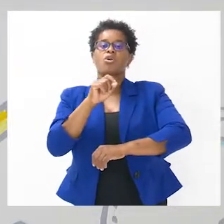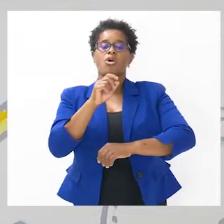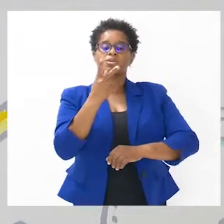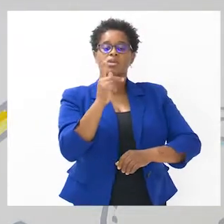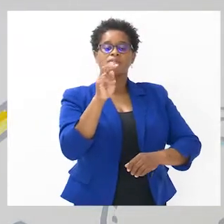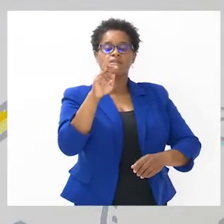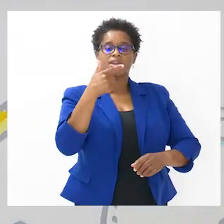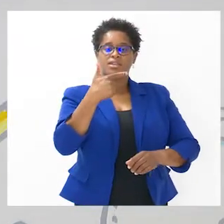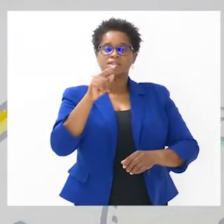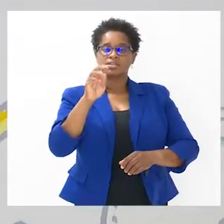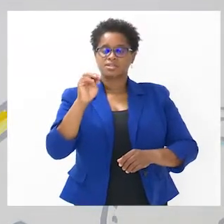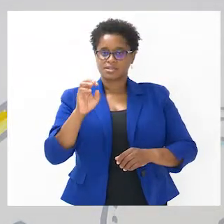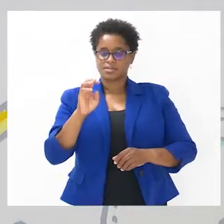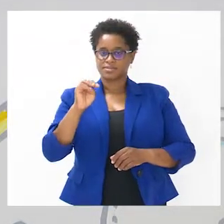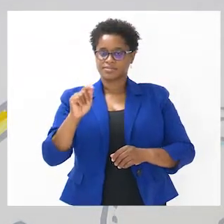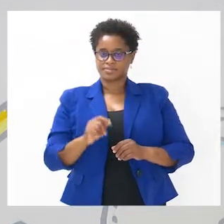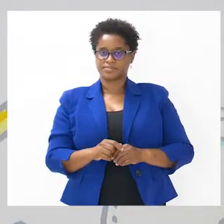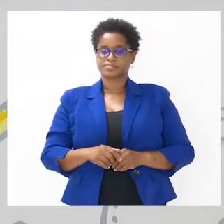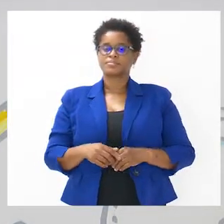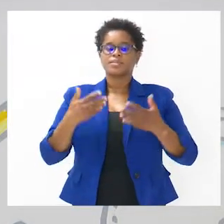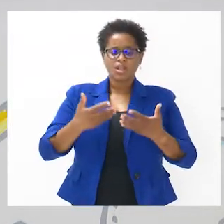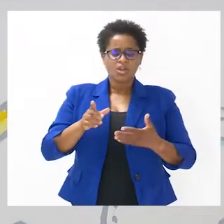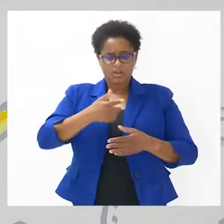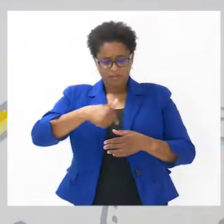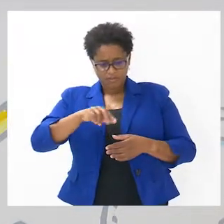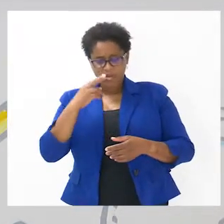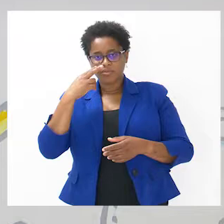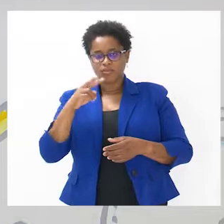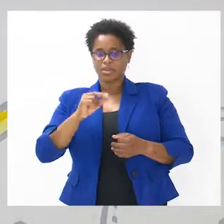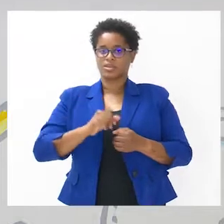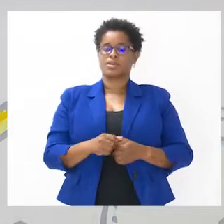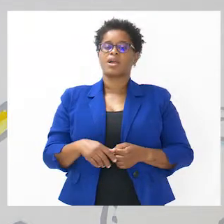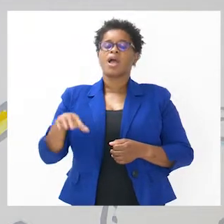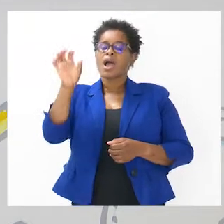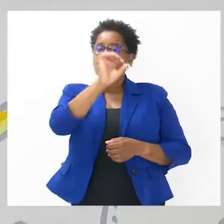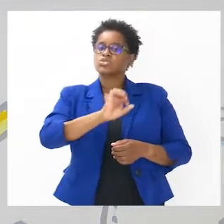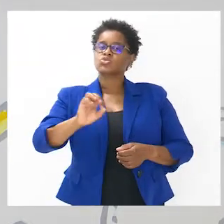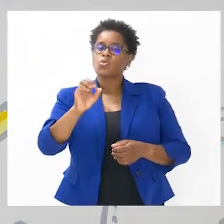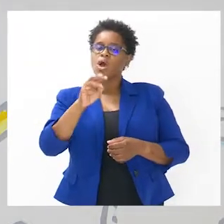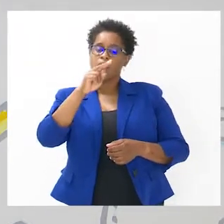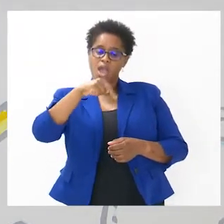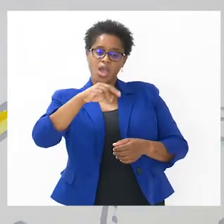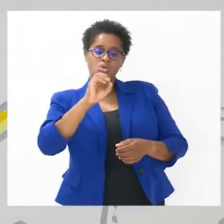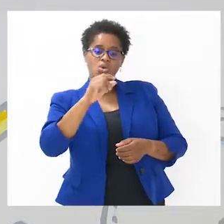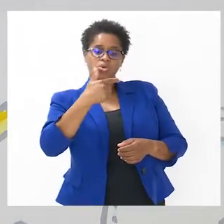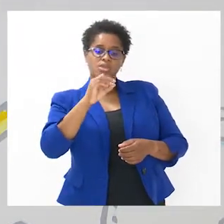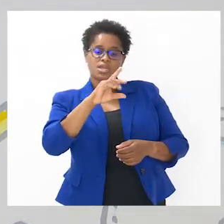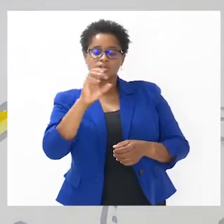vértice. E agora vamos ver a sua notação, como é que